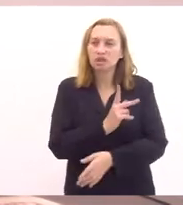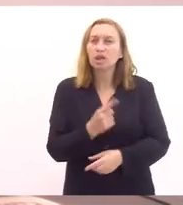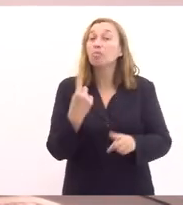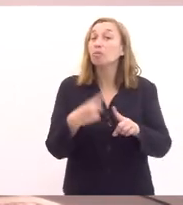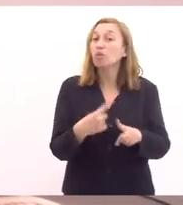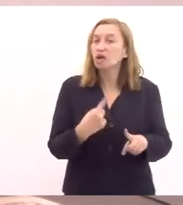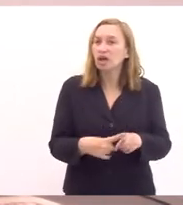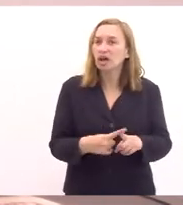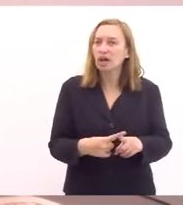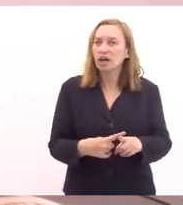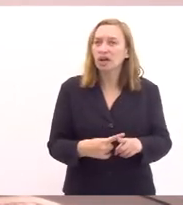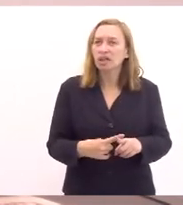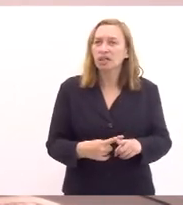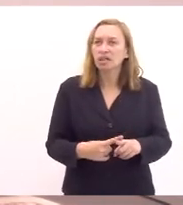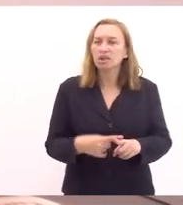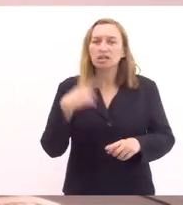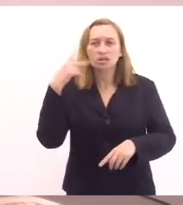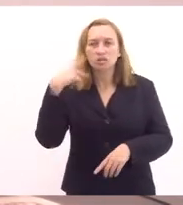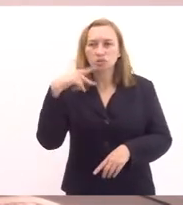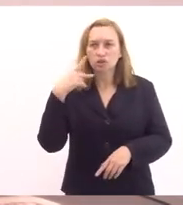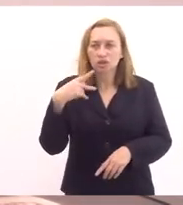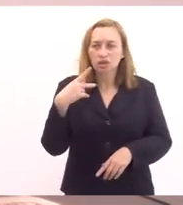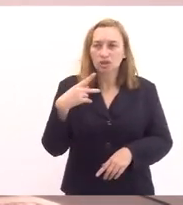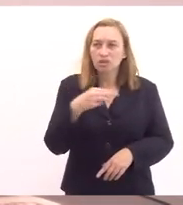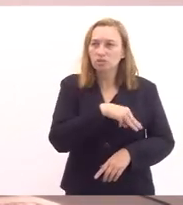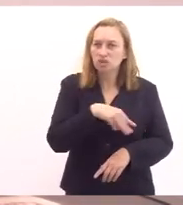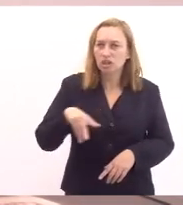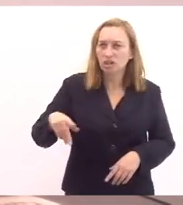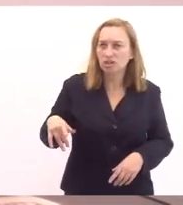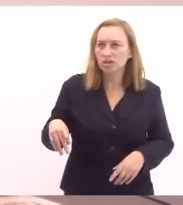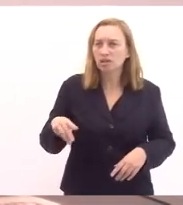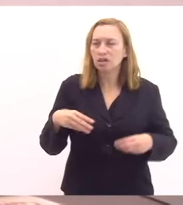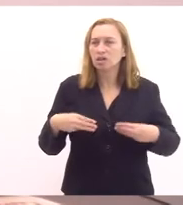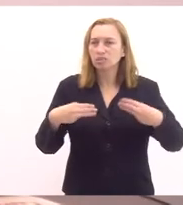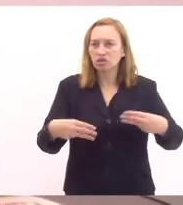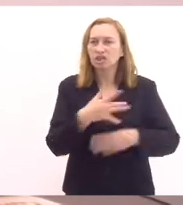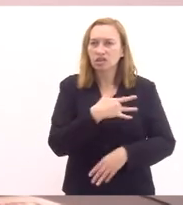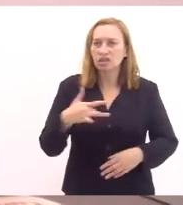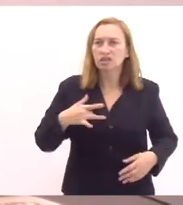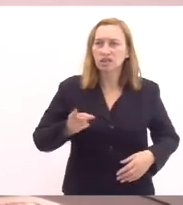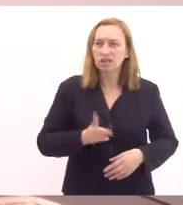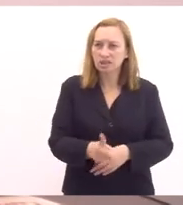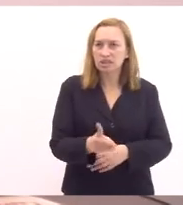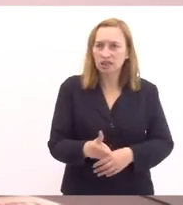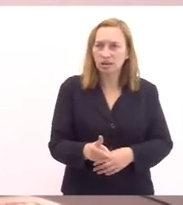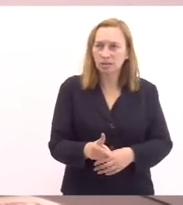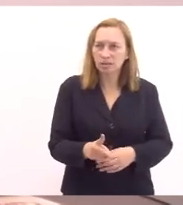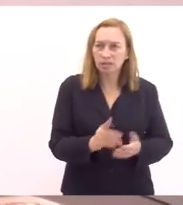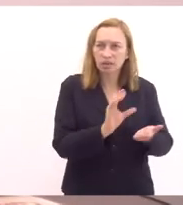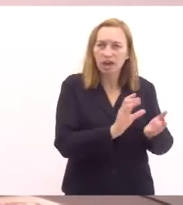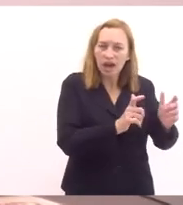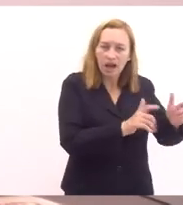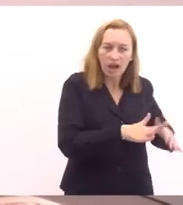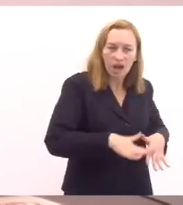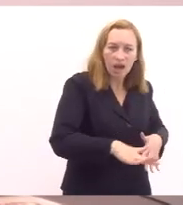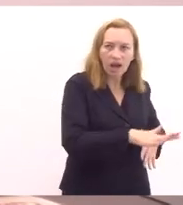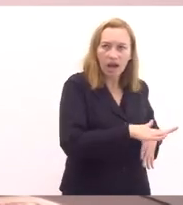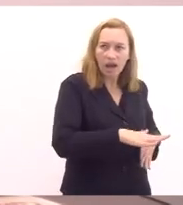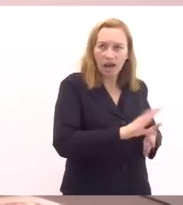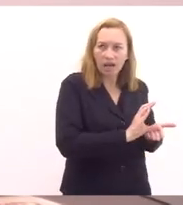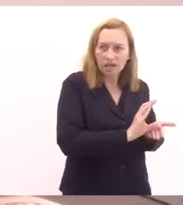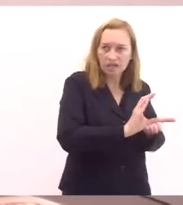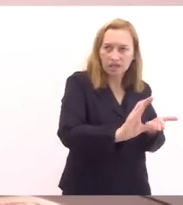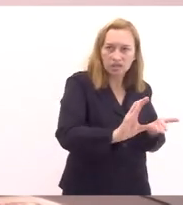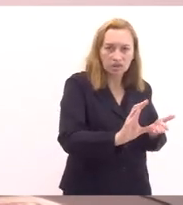porque a essas políticas né do Ministério da Saúde elas preveem sempre a fonte de financiamento né e para